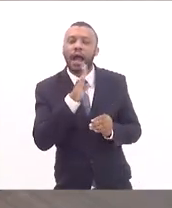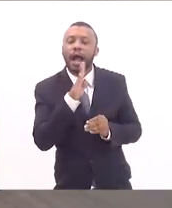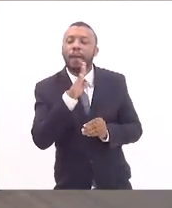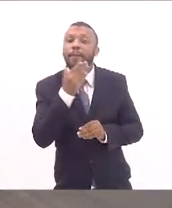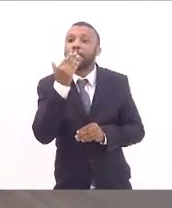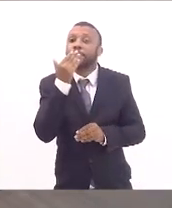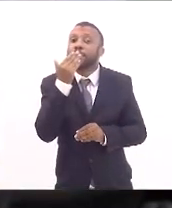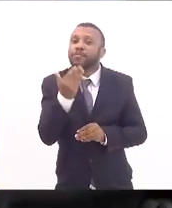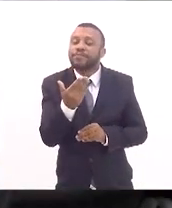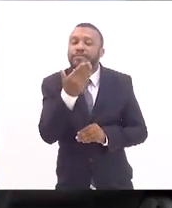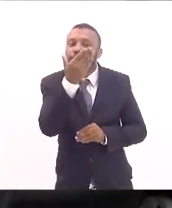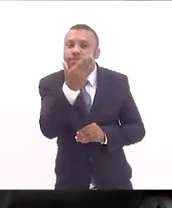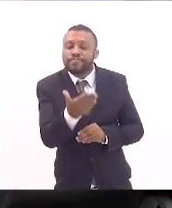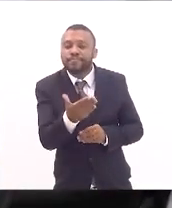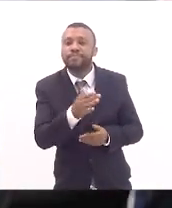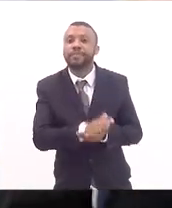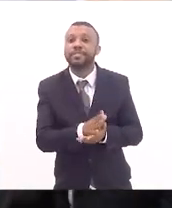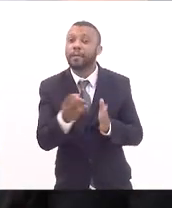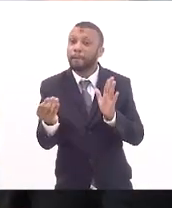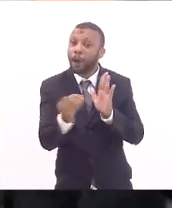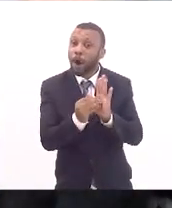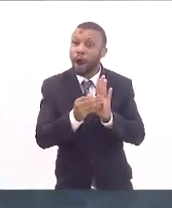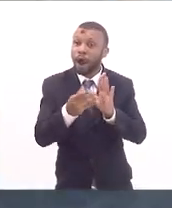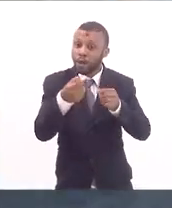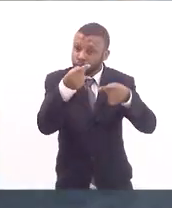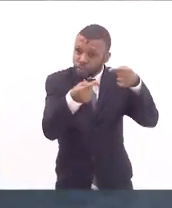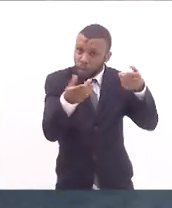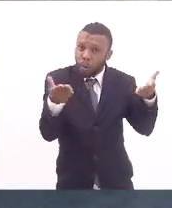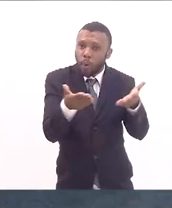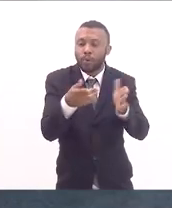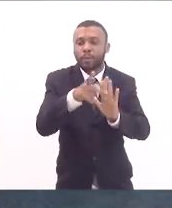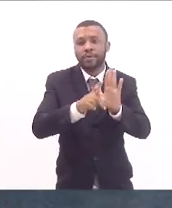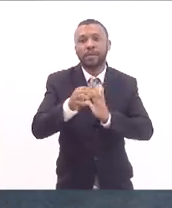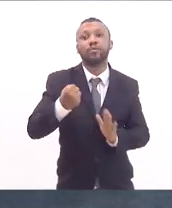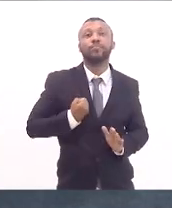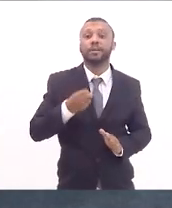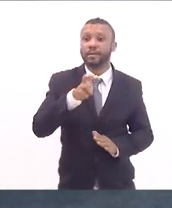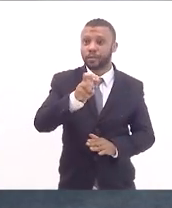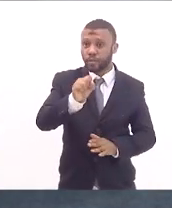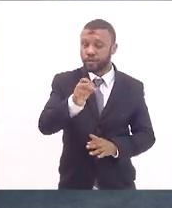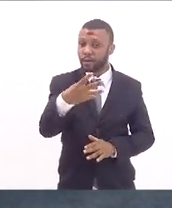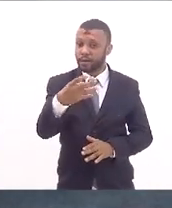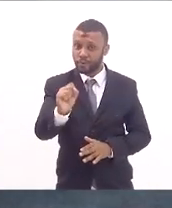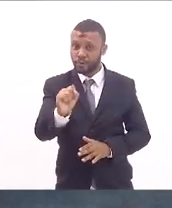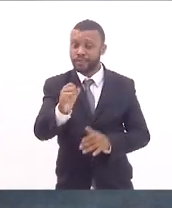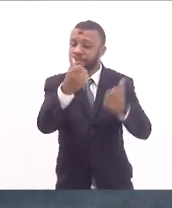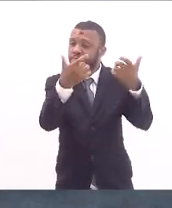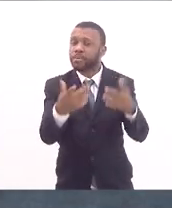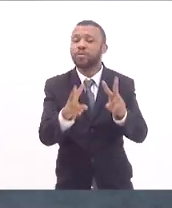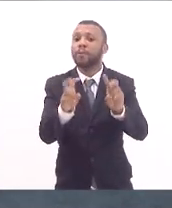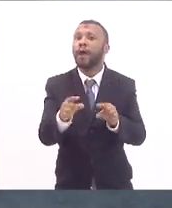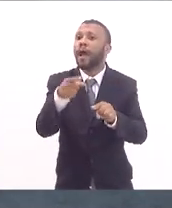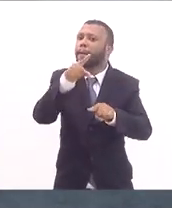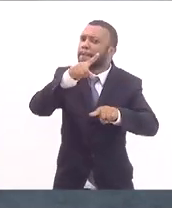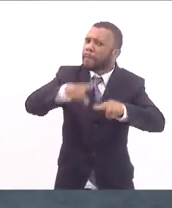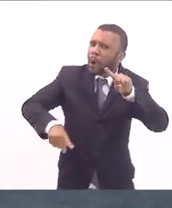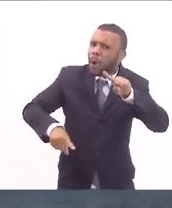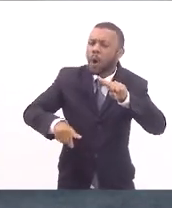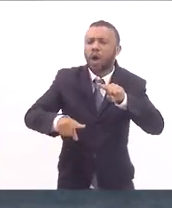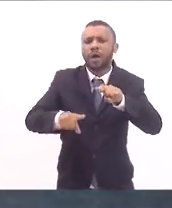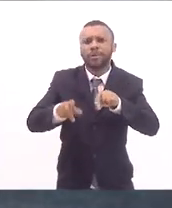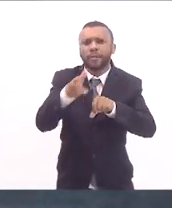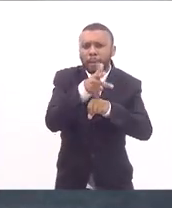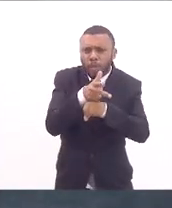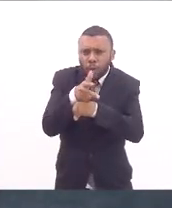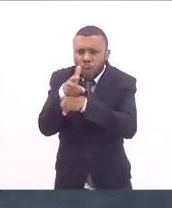vossa excelência que incluísse na pauta o projeto de lei 5848 que trata da proibição de instalação dos